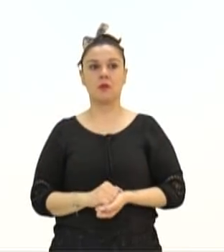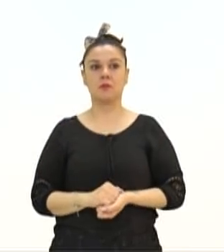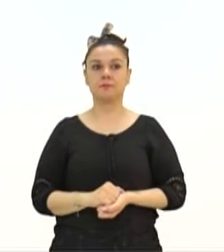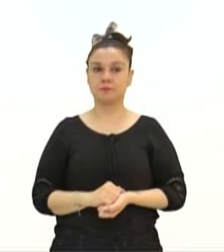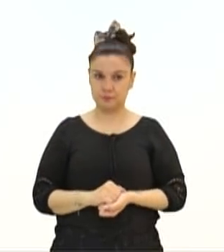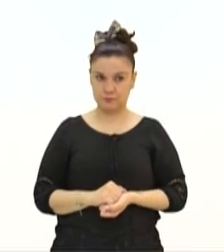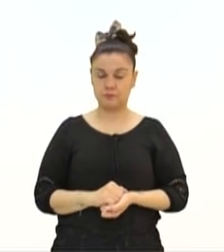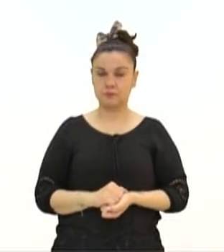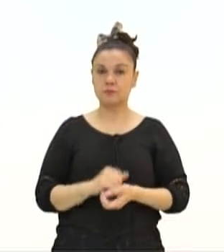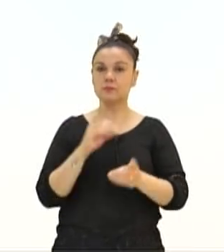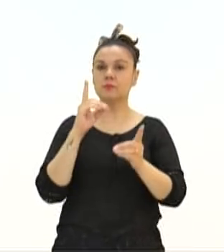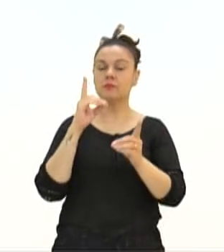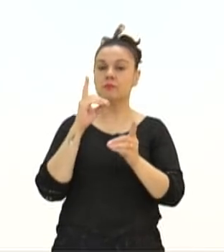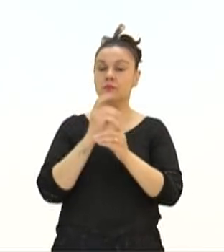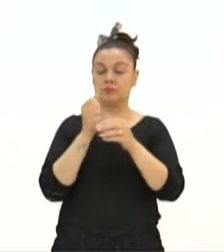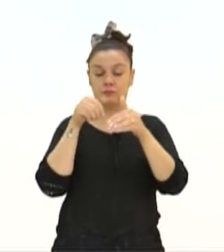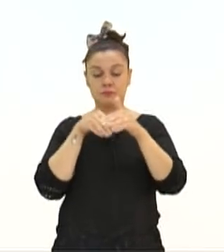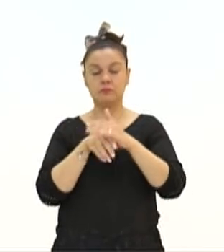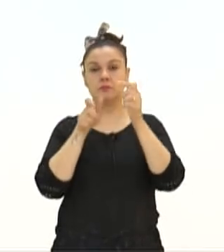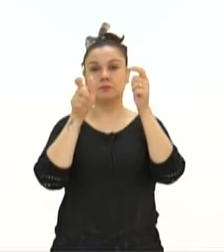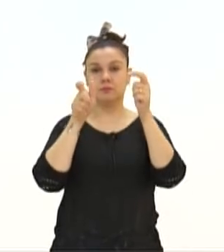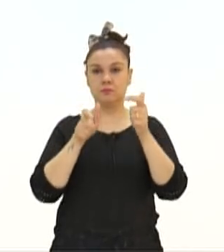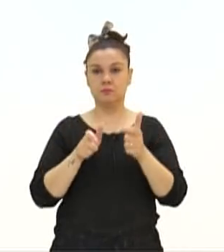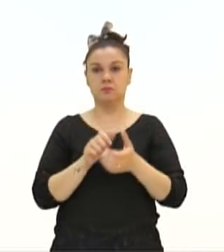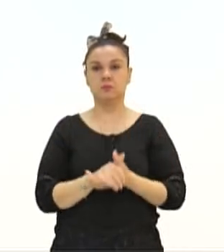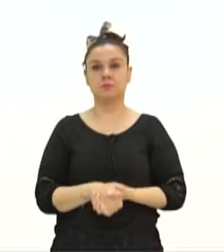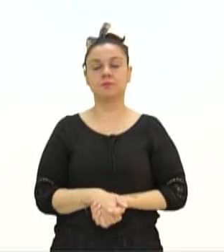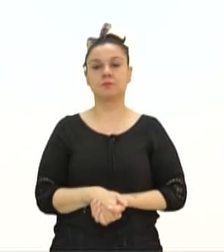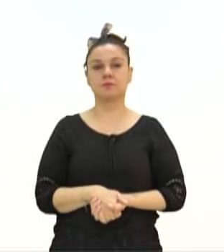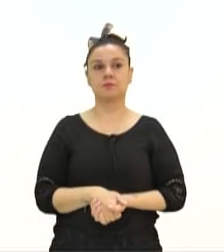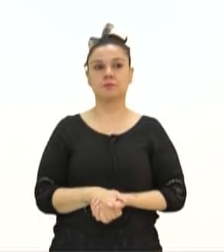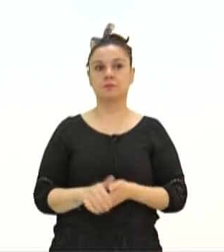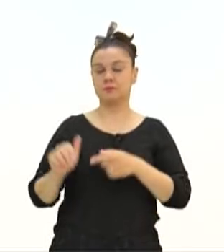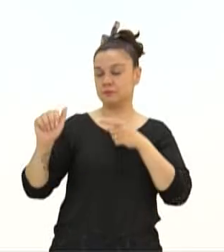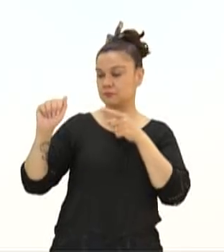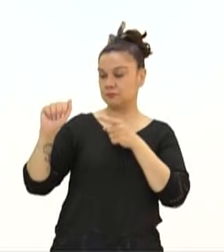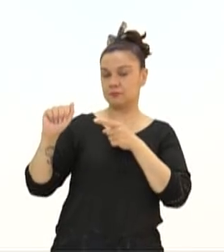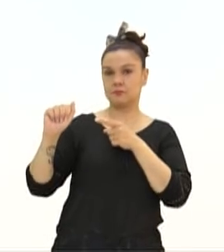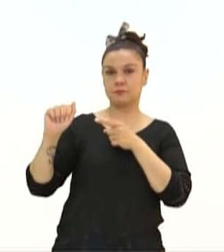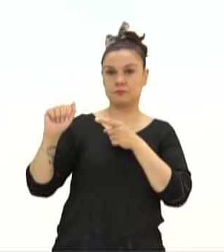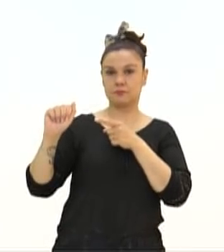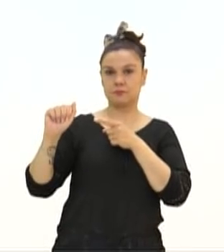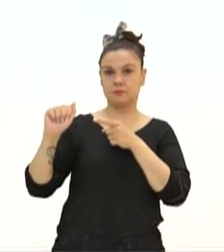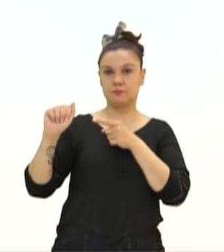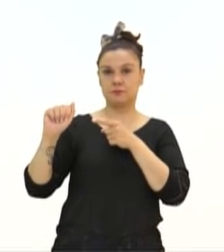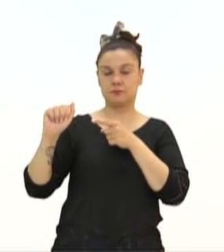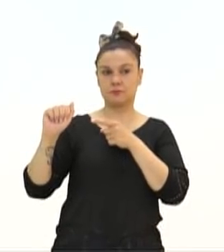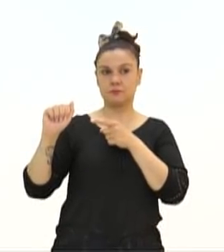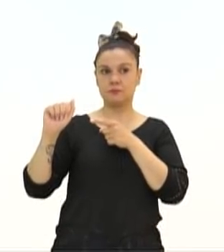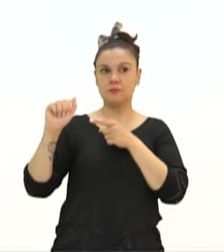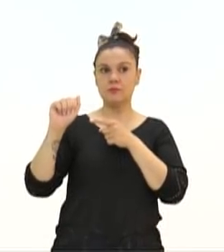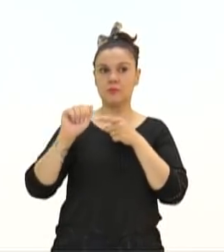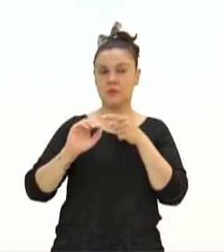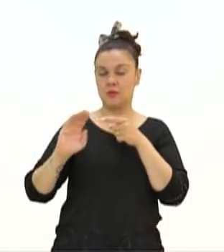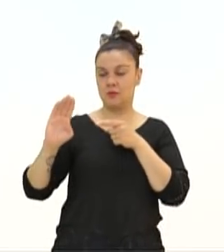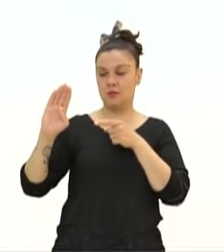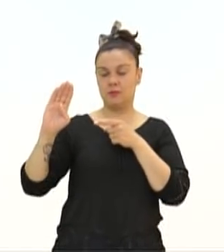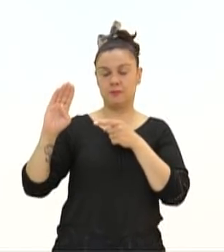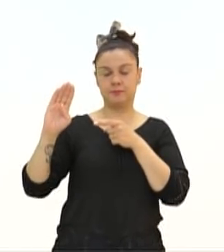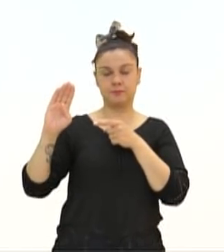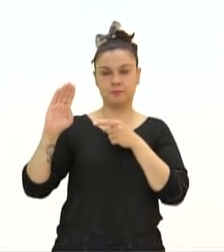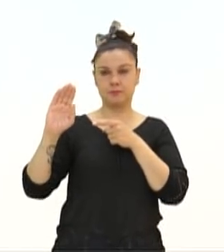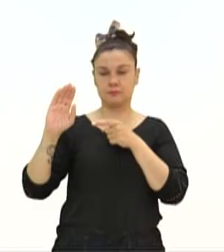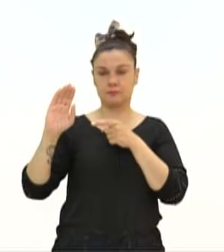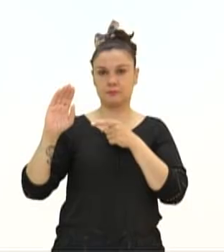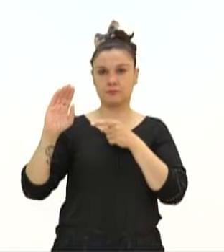denominados espermatozoides, são armazenados onde? Na opção A, nos epidídimos, na opção